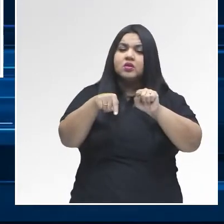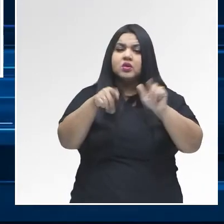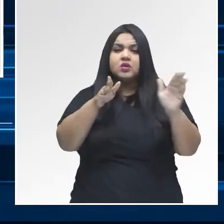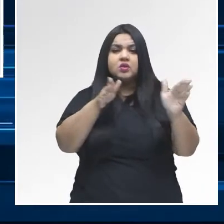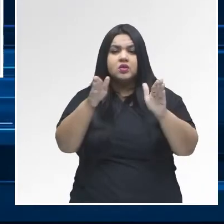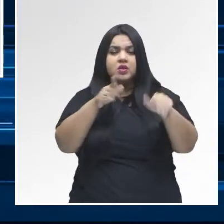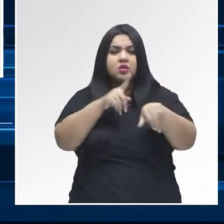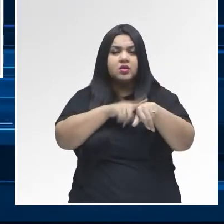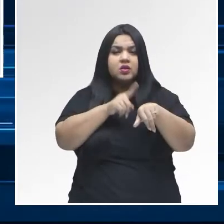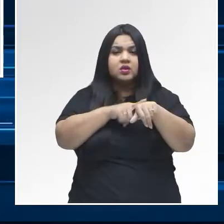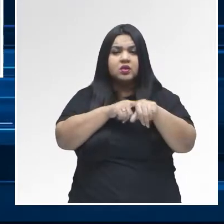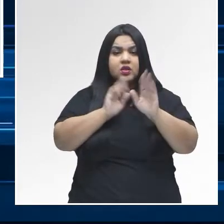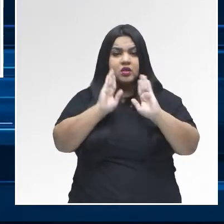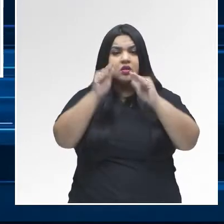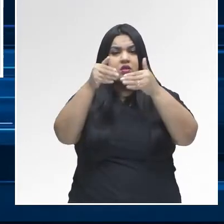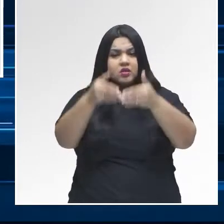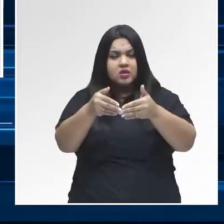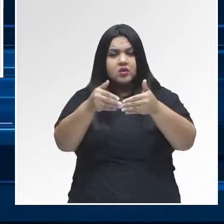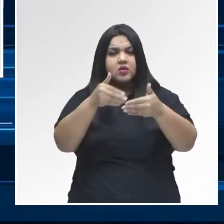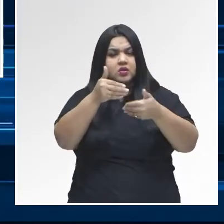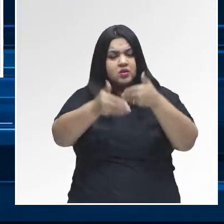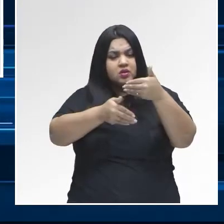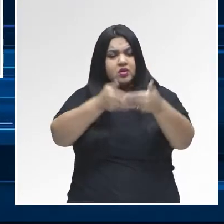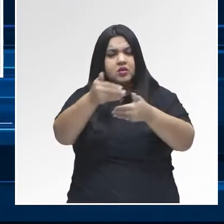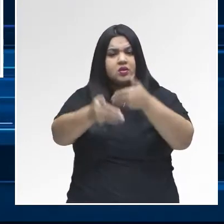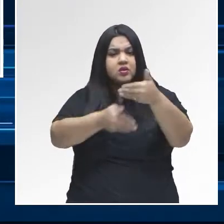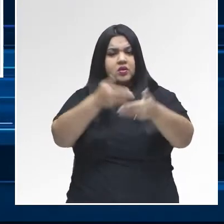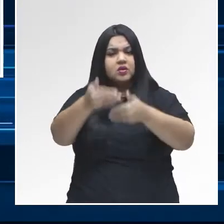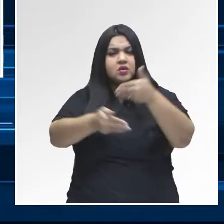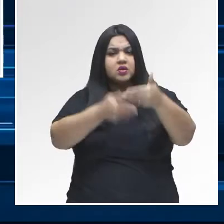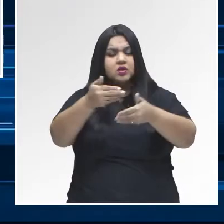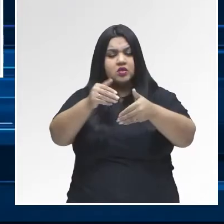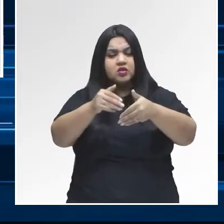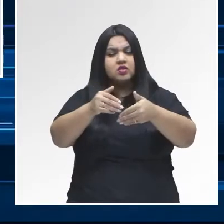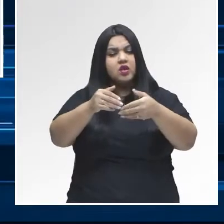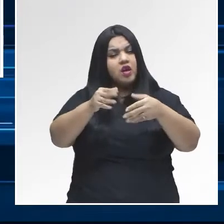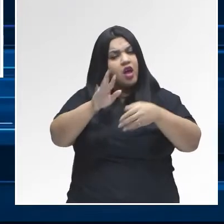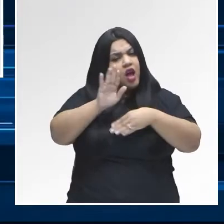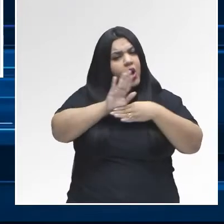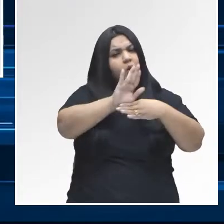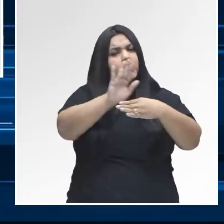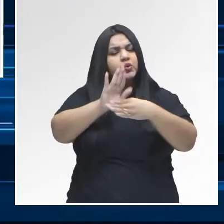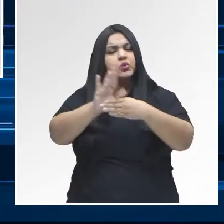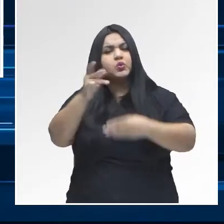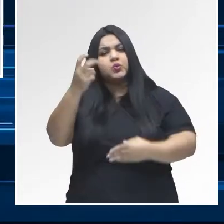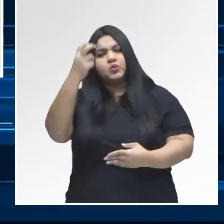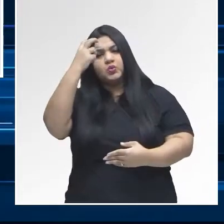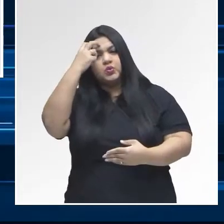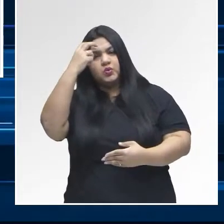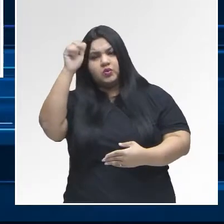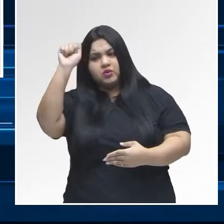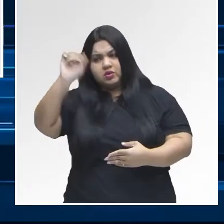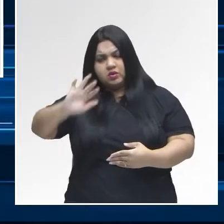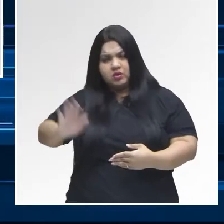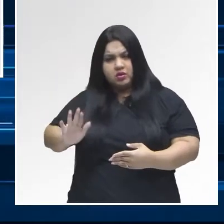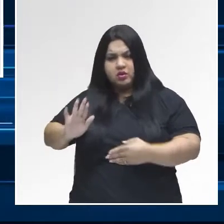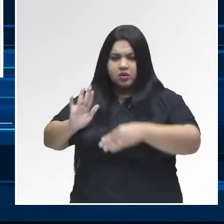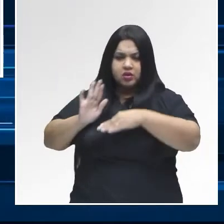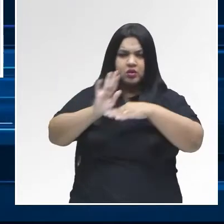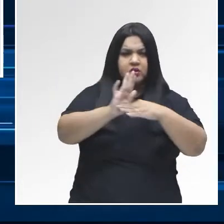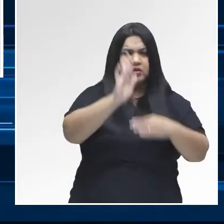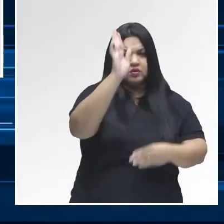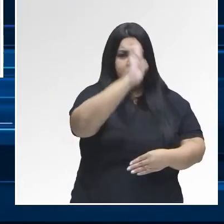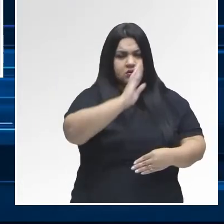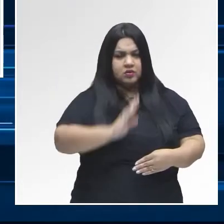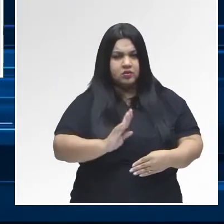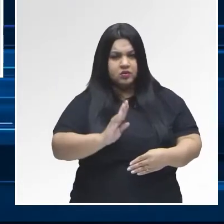que nós vamos dar enfoque no processo ali de contribuições que a cultura africana trouxe para a formação da cultura brasileira,